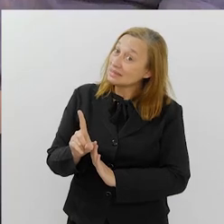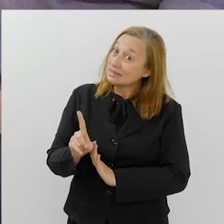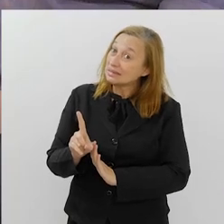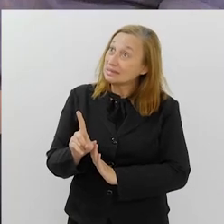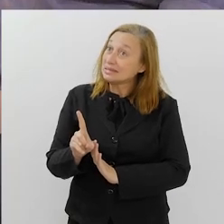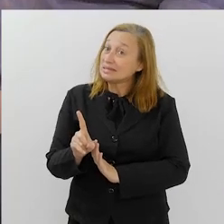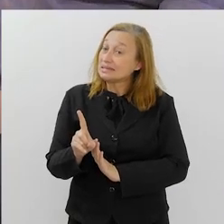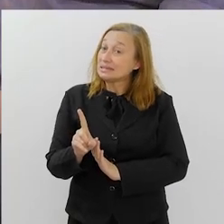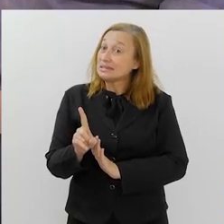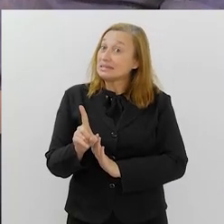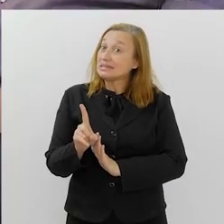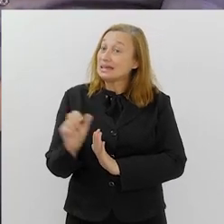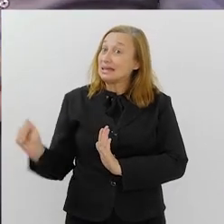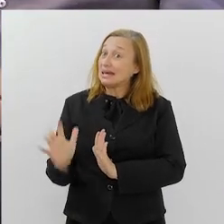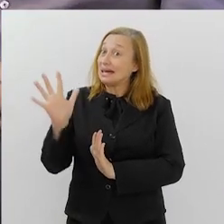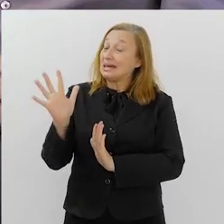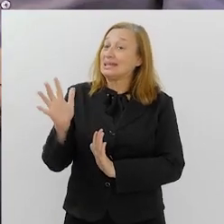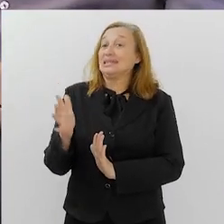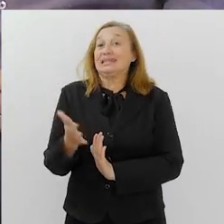essa é uma pergunta de milhões, né?